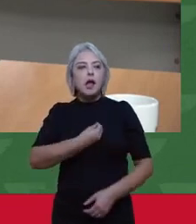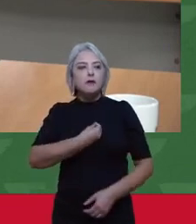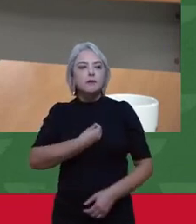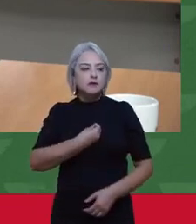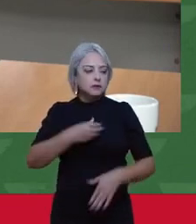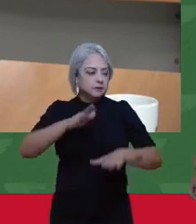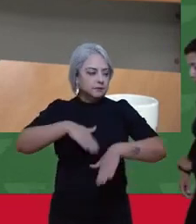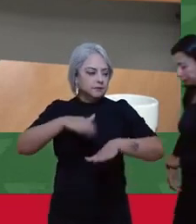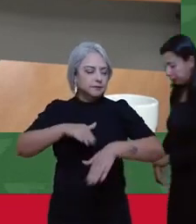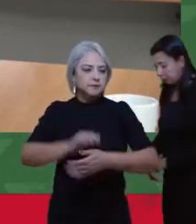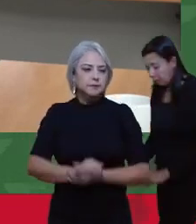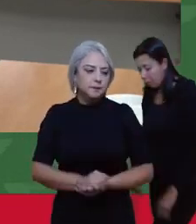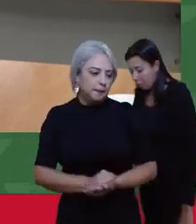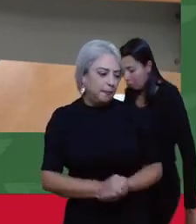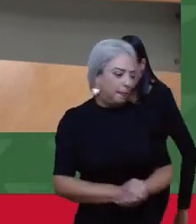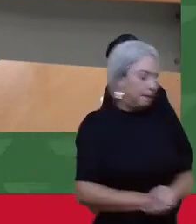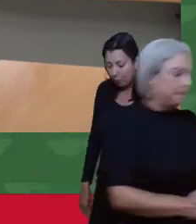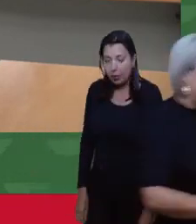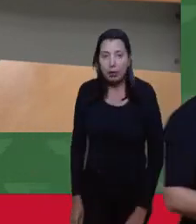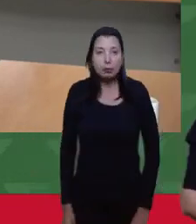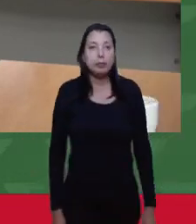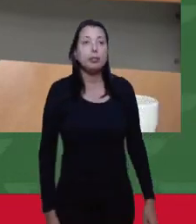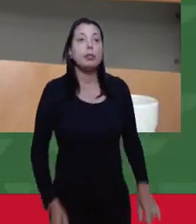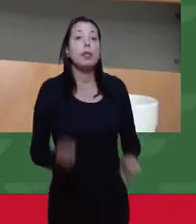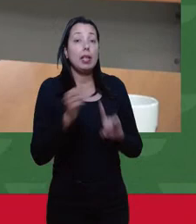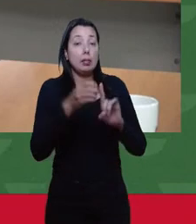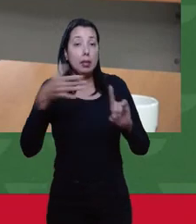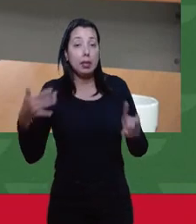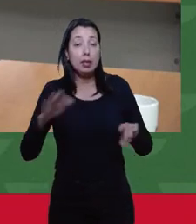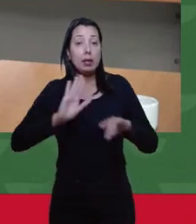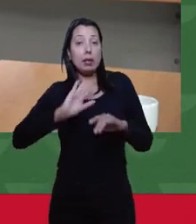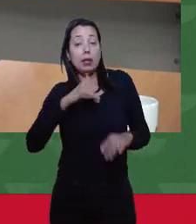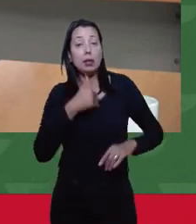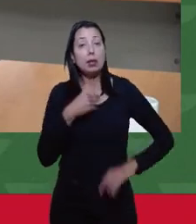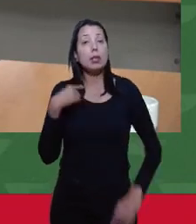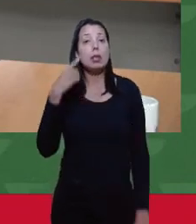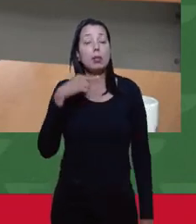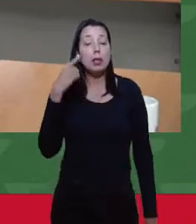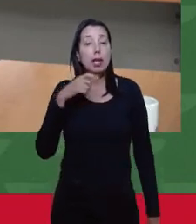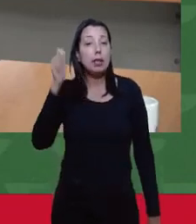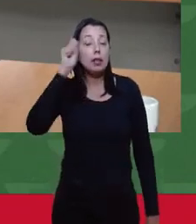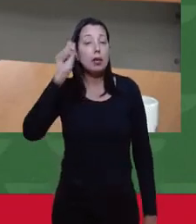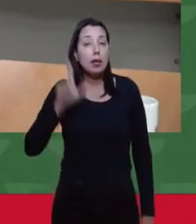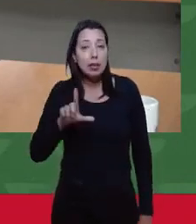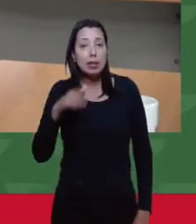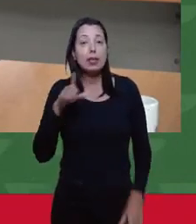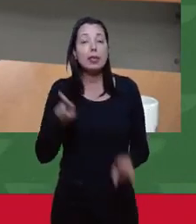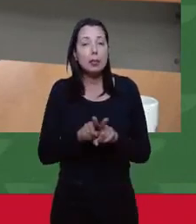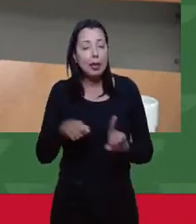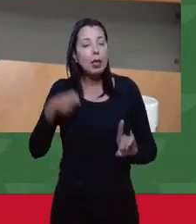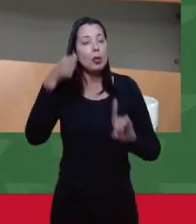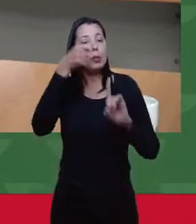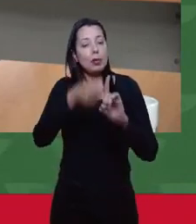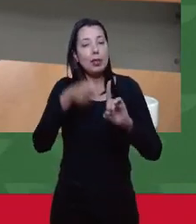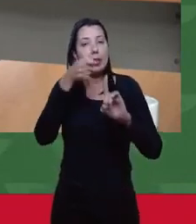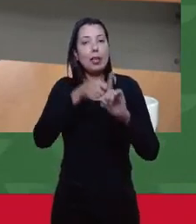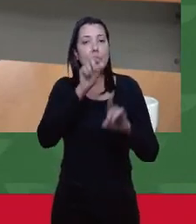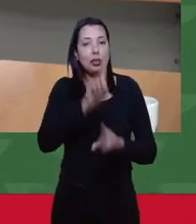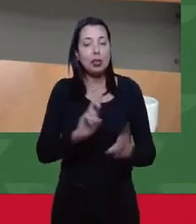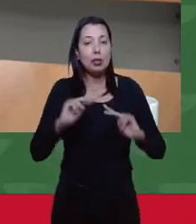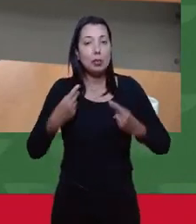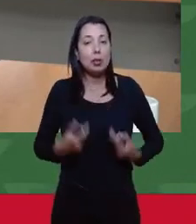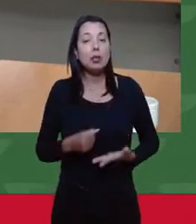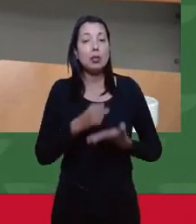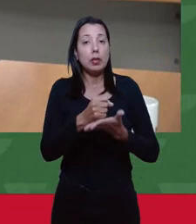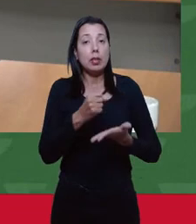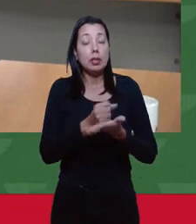deste movimento LGBTQIA+, e a nossa deputada Maria do Rosário, que tem lutado tanto pelos direitos humanos. Uma mulher